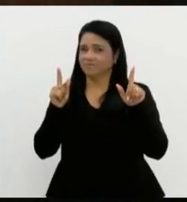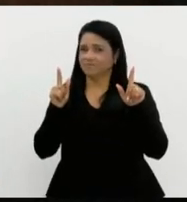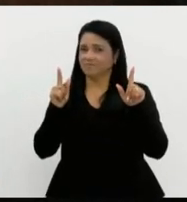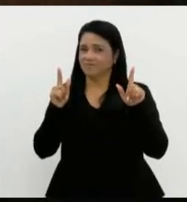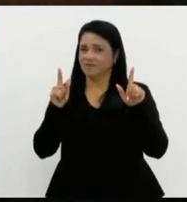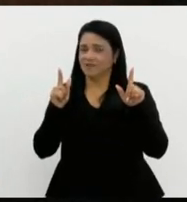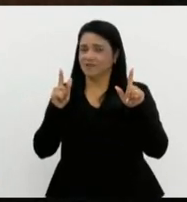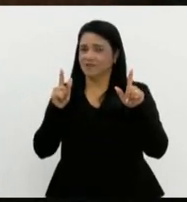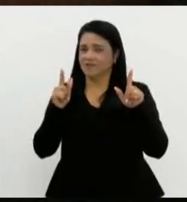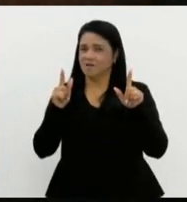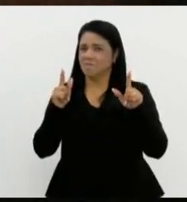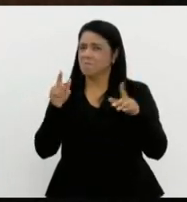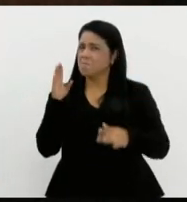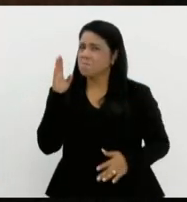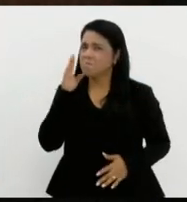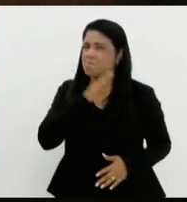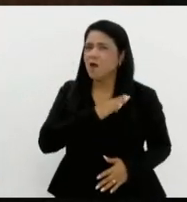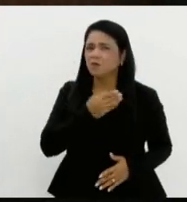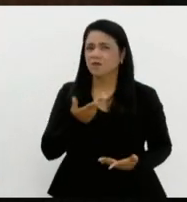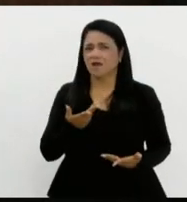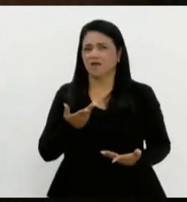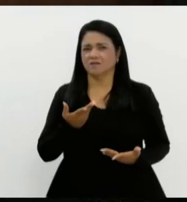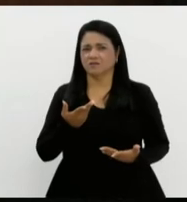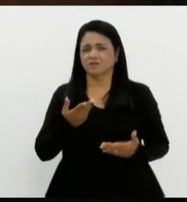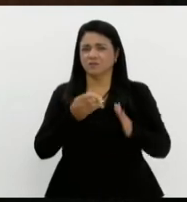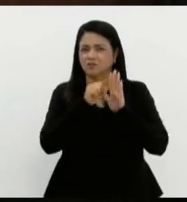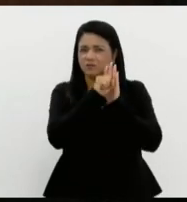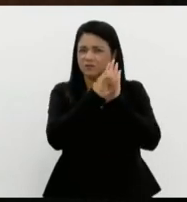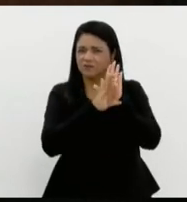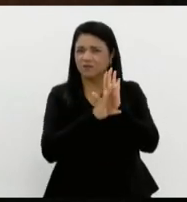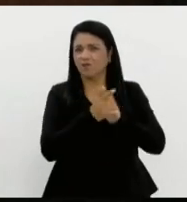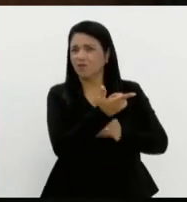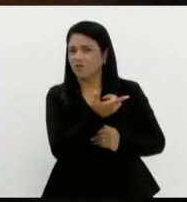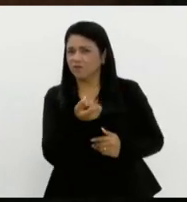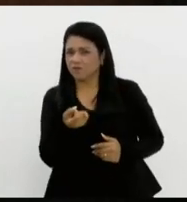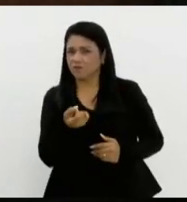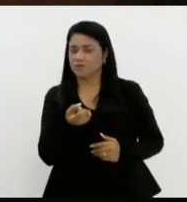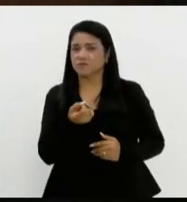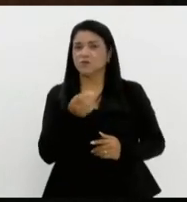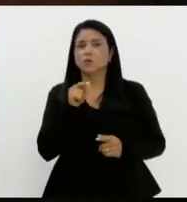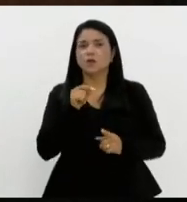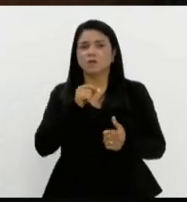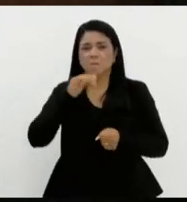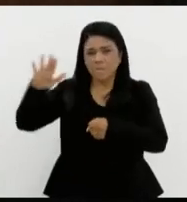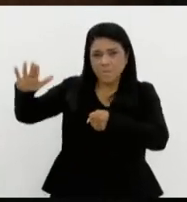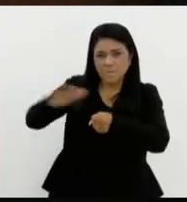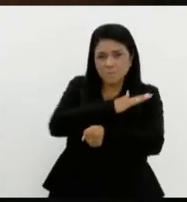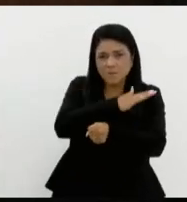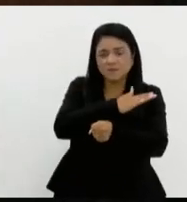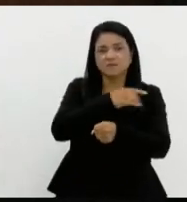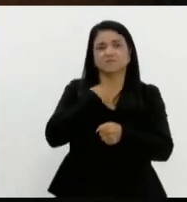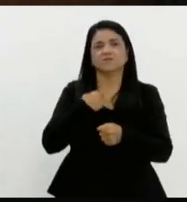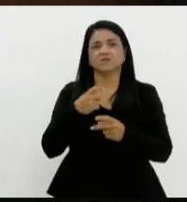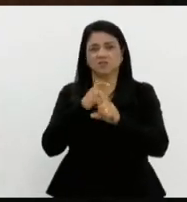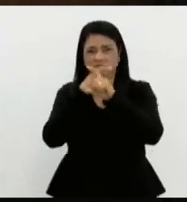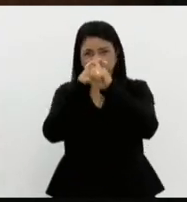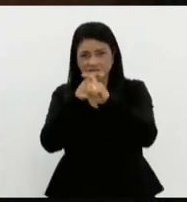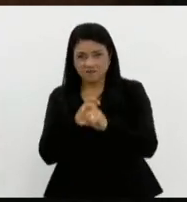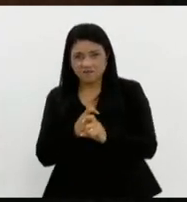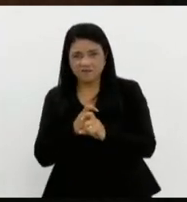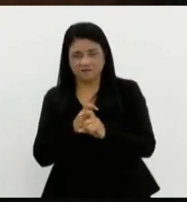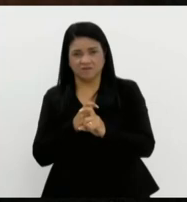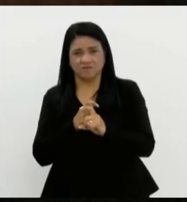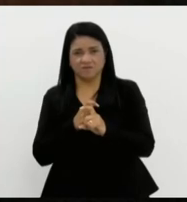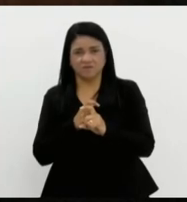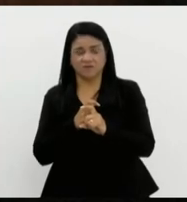a crueldade que aconteceu em pleno século XX, que foi o massacre que o nazismo trouxe a